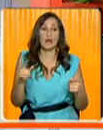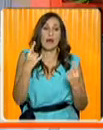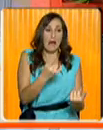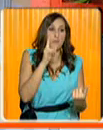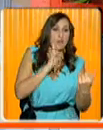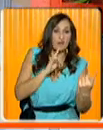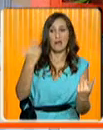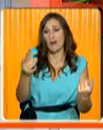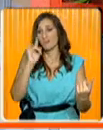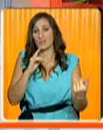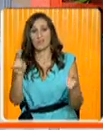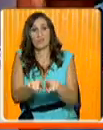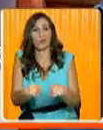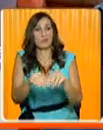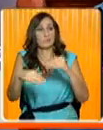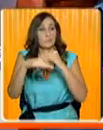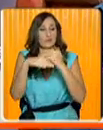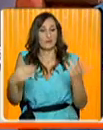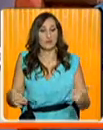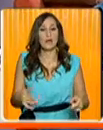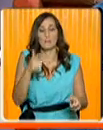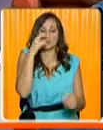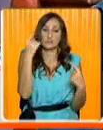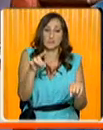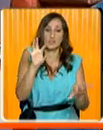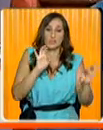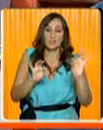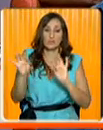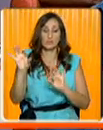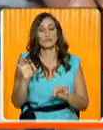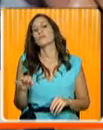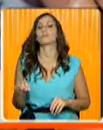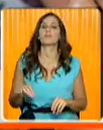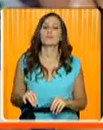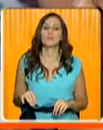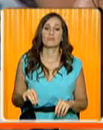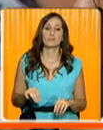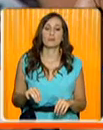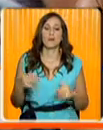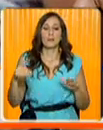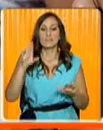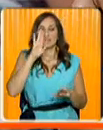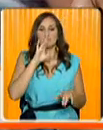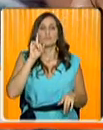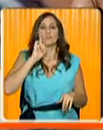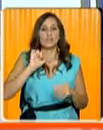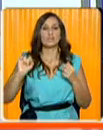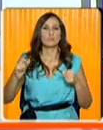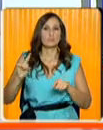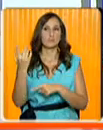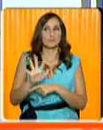mulheres. Nascemos para sofrer, a gente. Há quem tenha escolha, não. Sim. Aliás, somos educados para as mas mães, para sofrer. Mas quando nós estamos